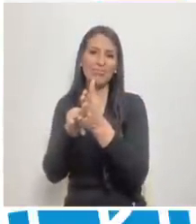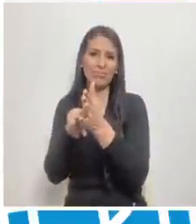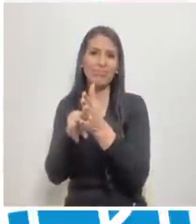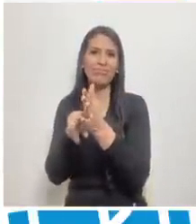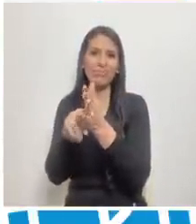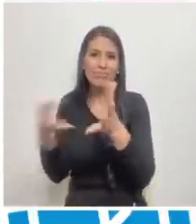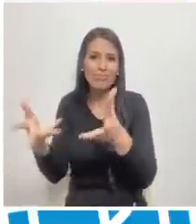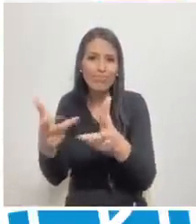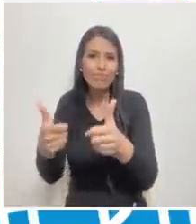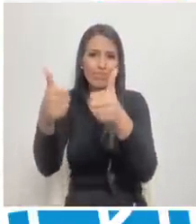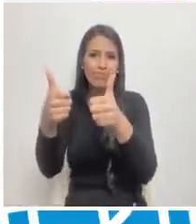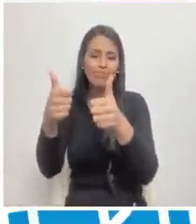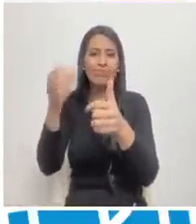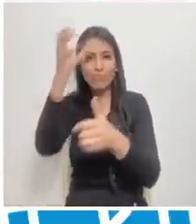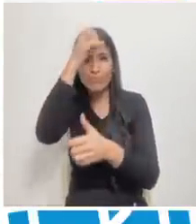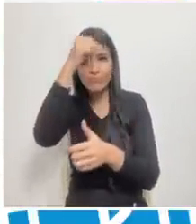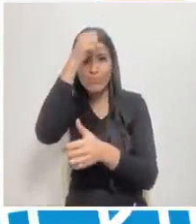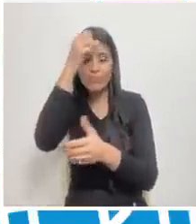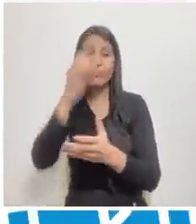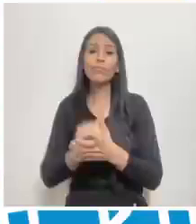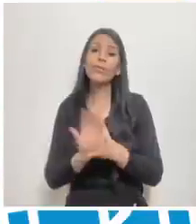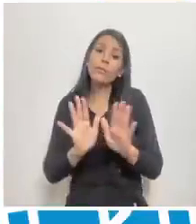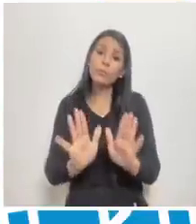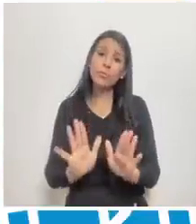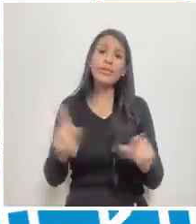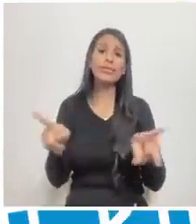seria interessante para a gente começar a introduzir